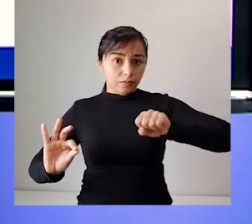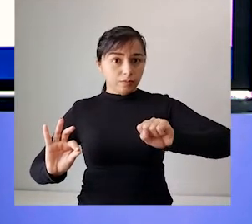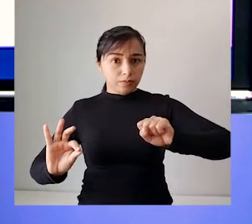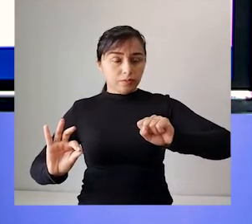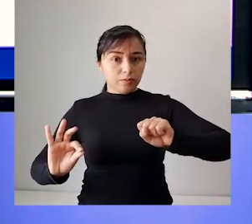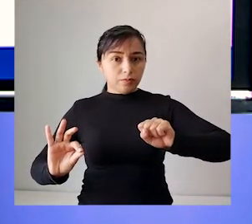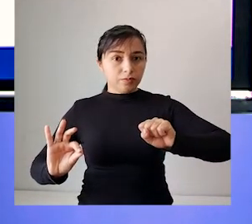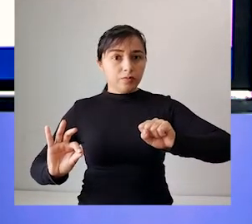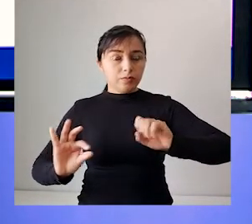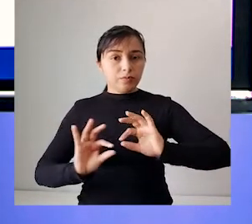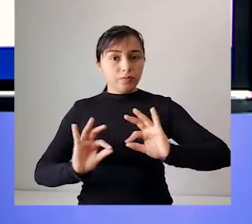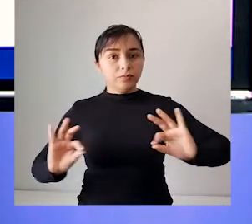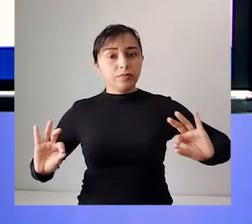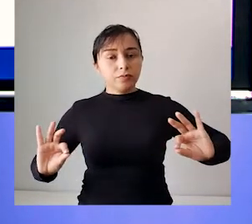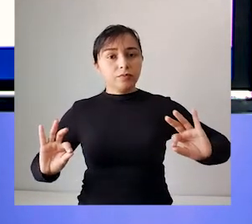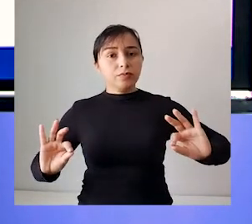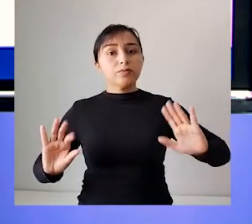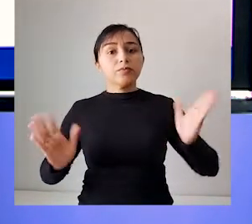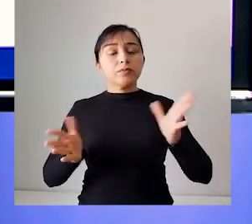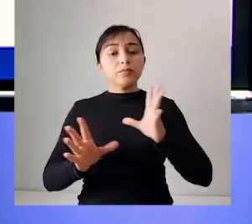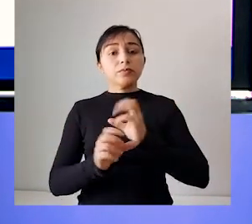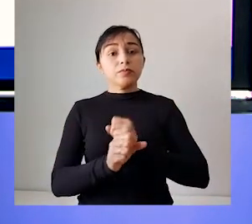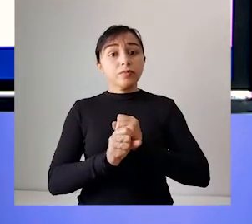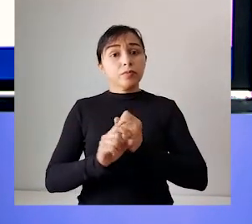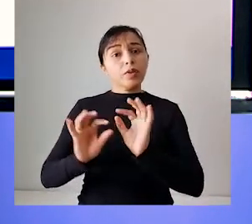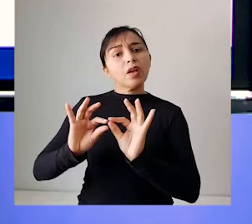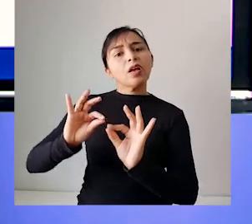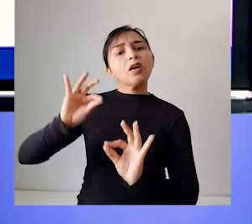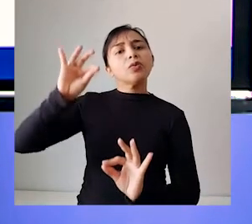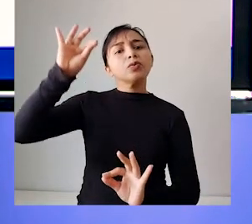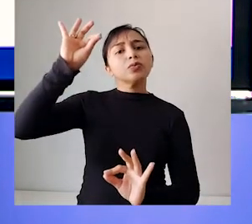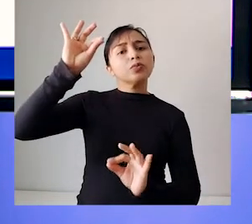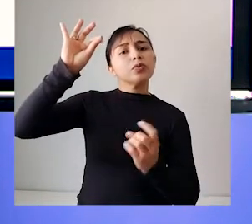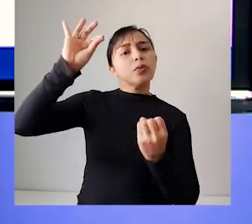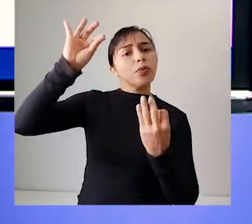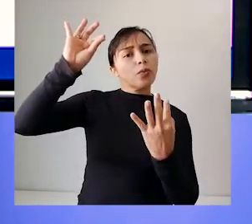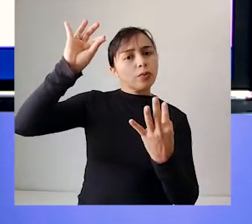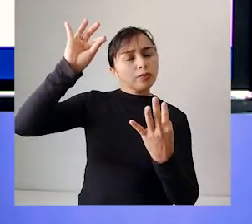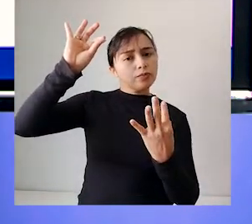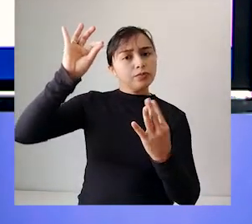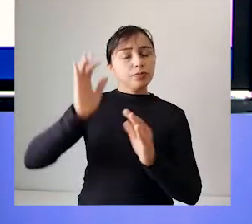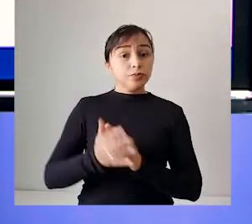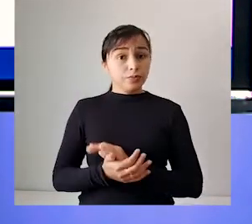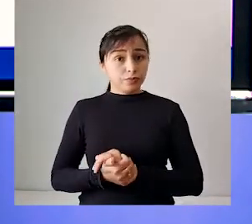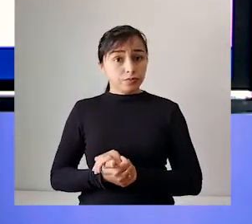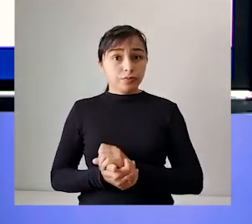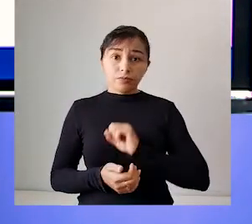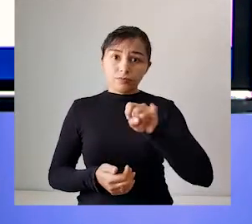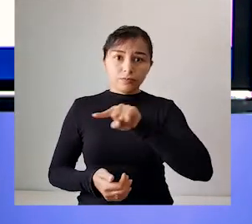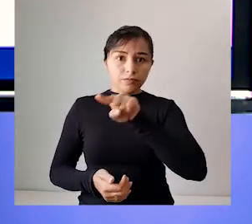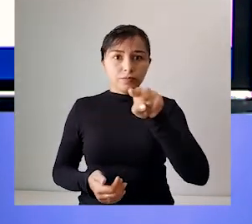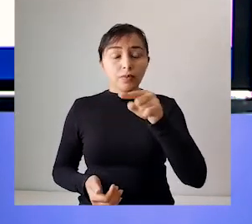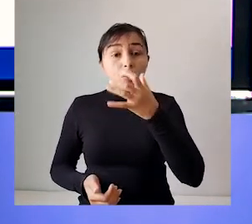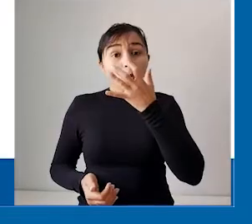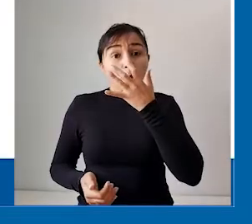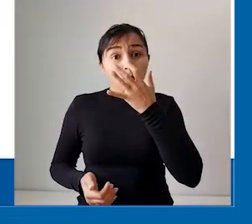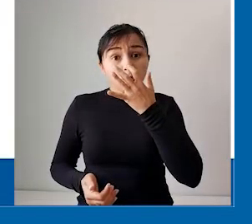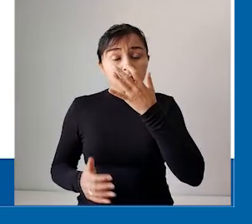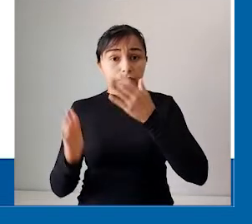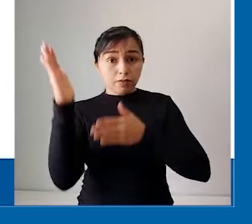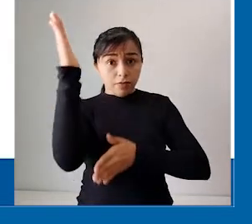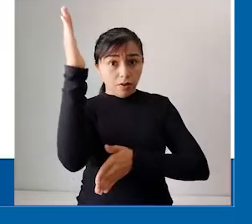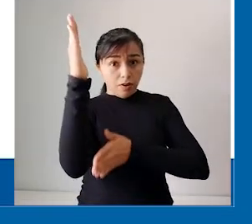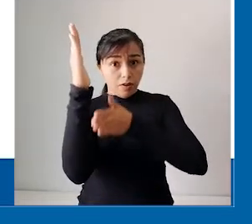18 metros. E ele quer que a gente calcule a altura do prédio. Veja só, se você observar, formou aqui